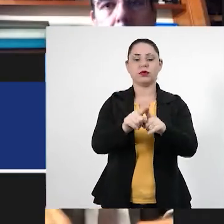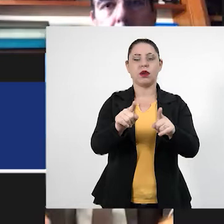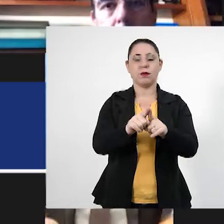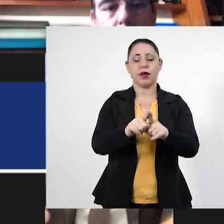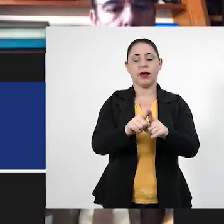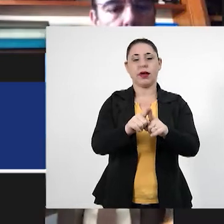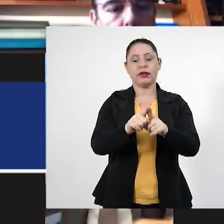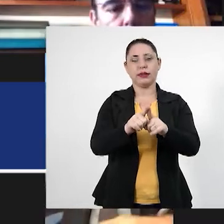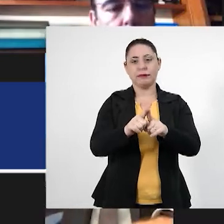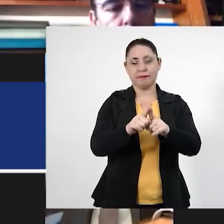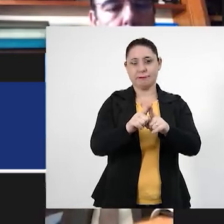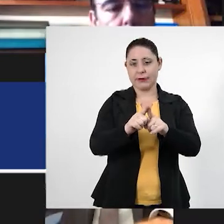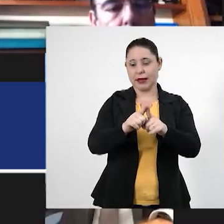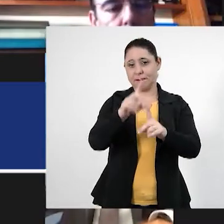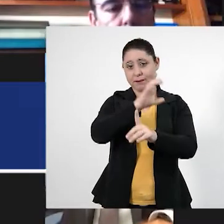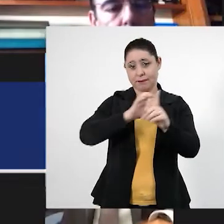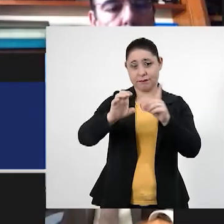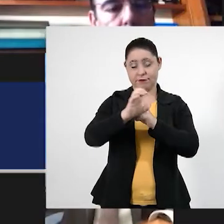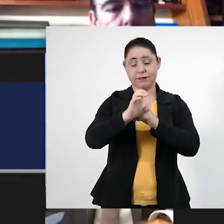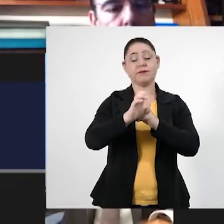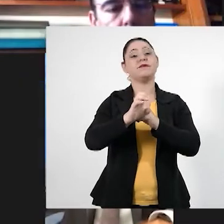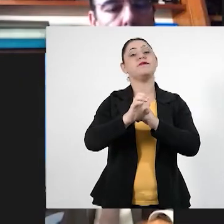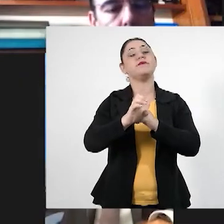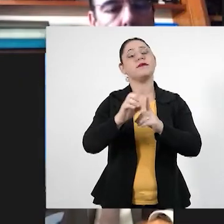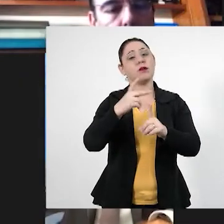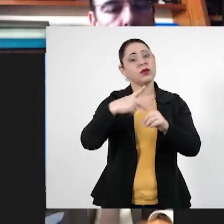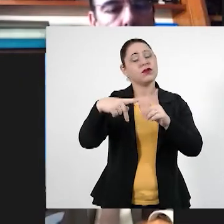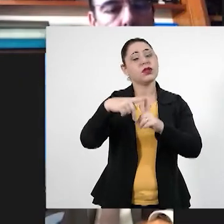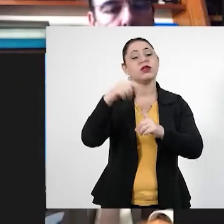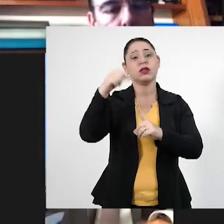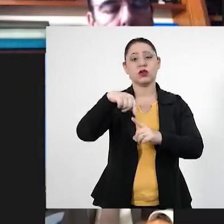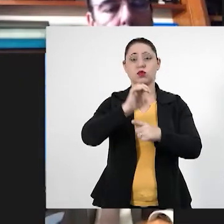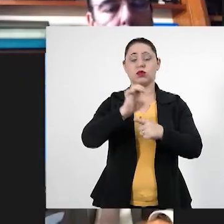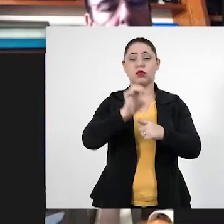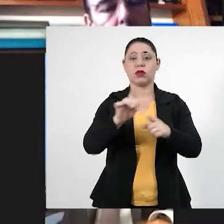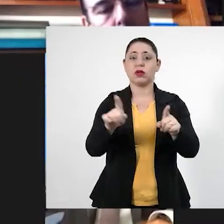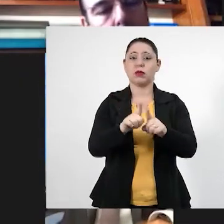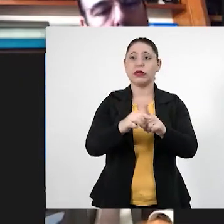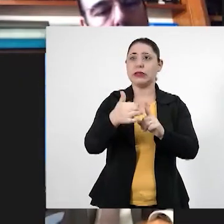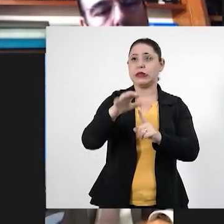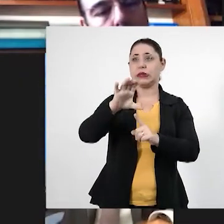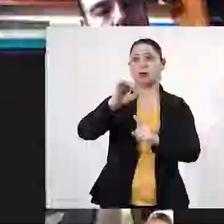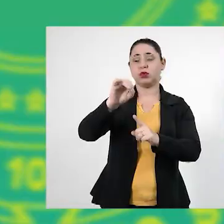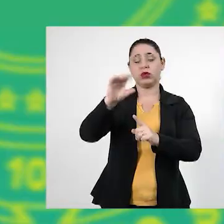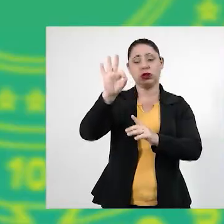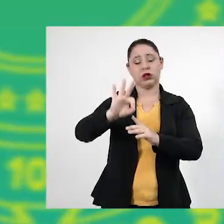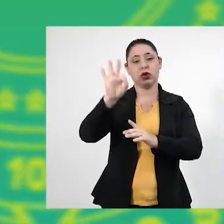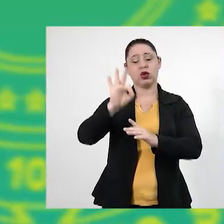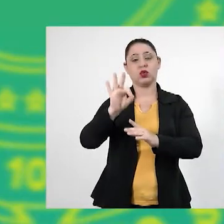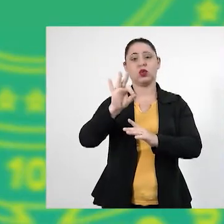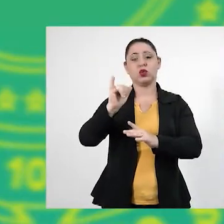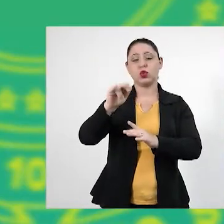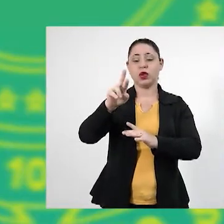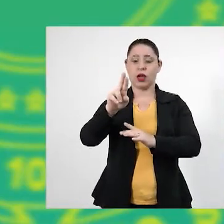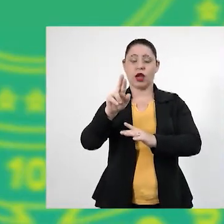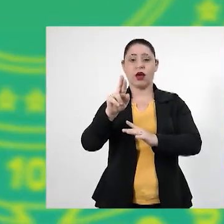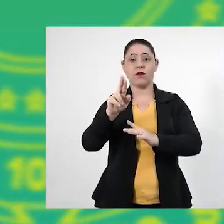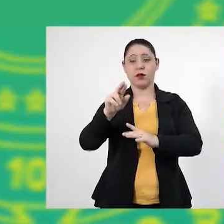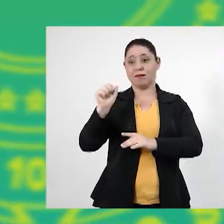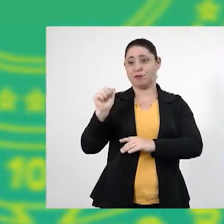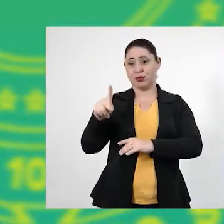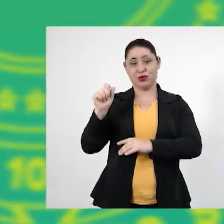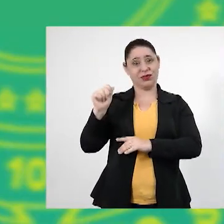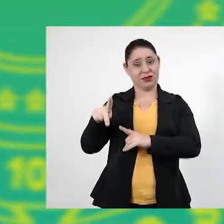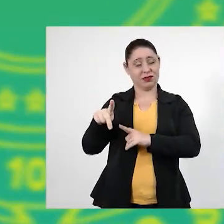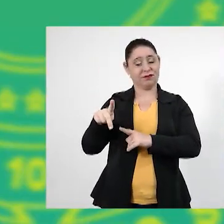autoriza a vinculação de outros recursos ao regime previdenciário estadual para recompor o déficit, entre eles até 100%